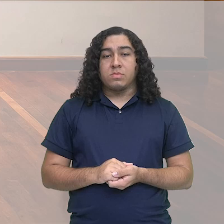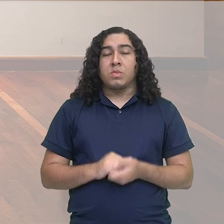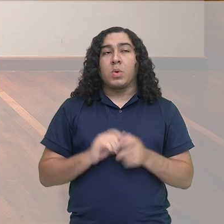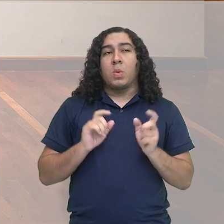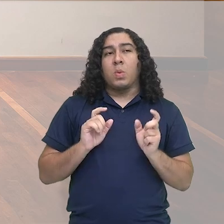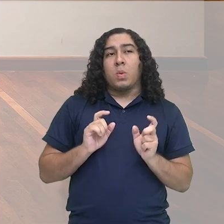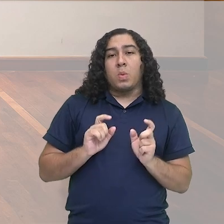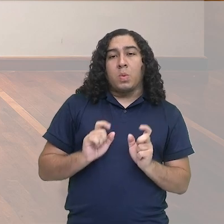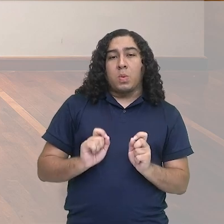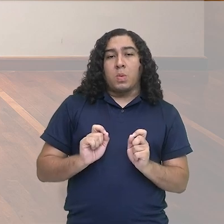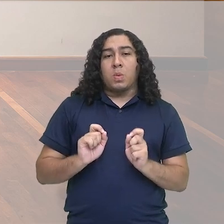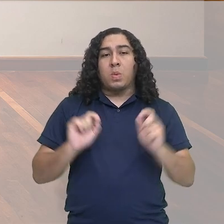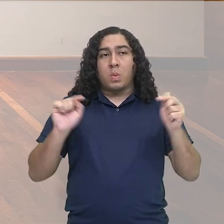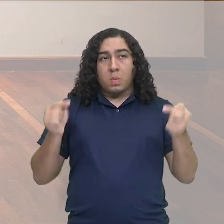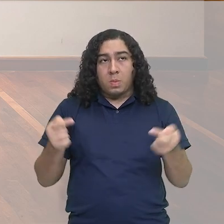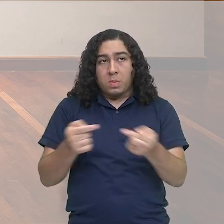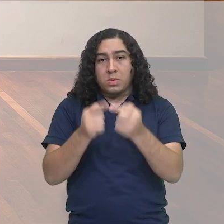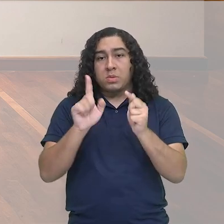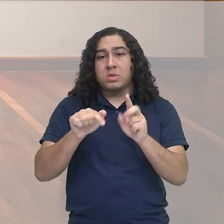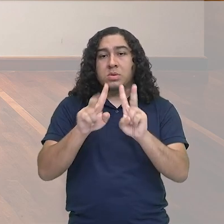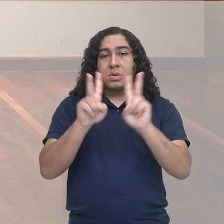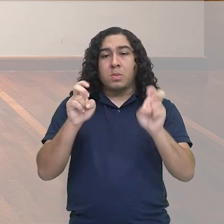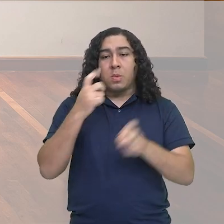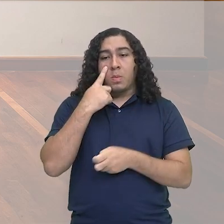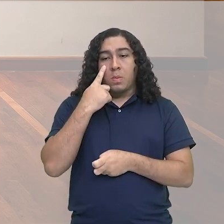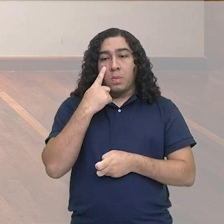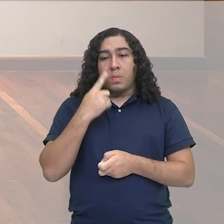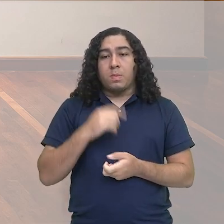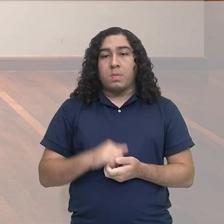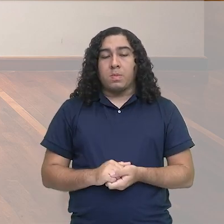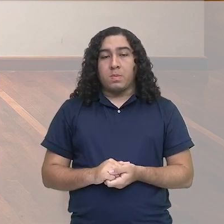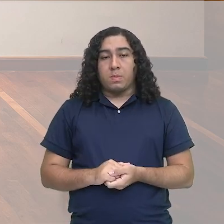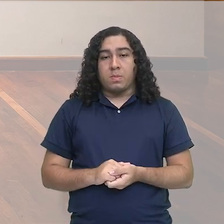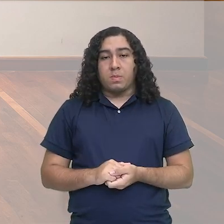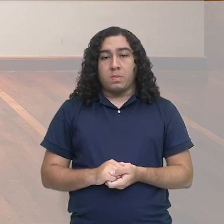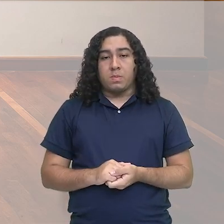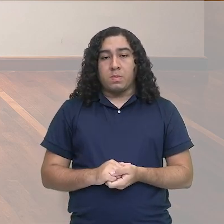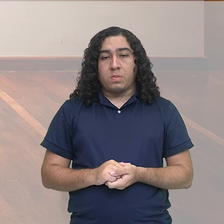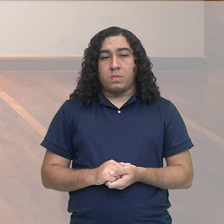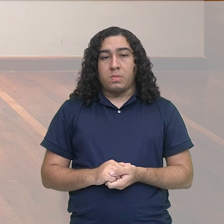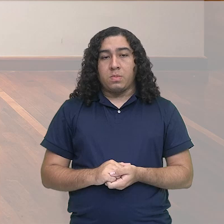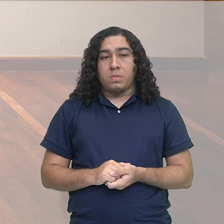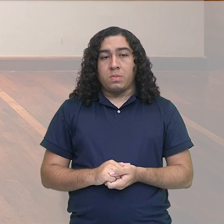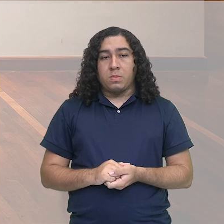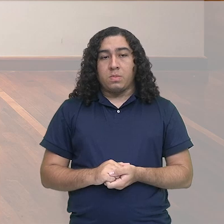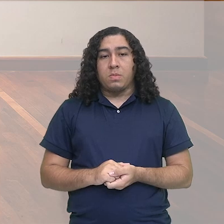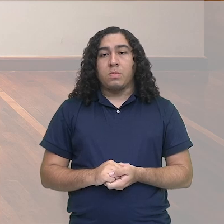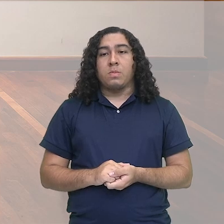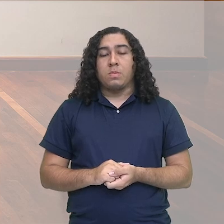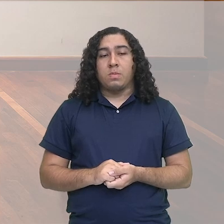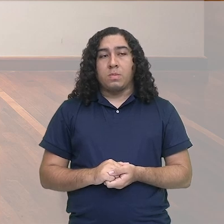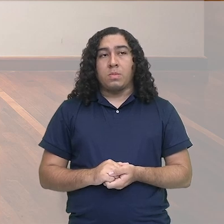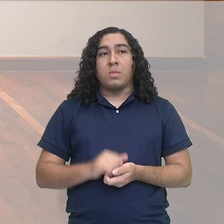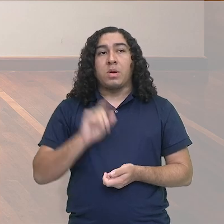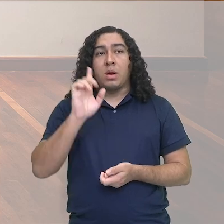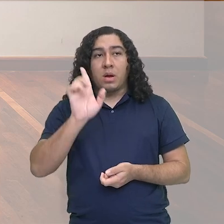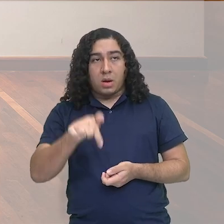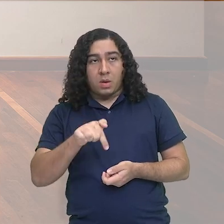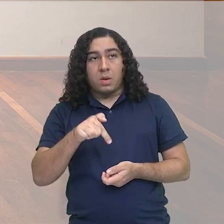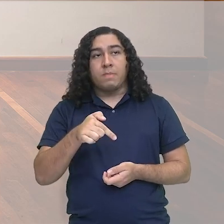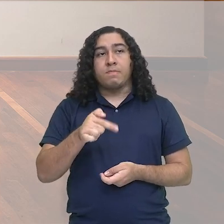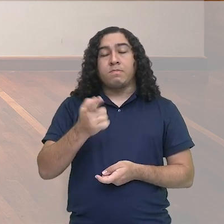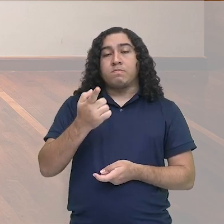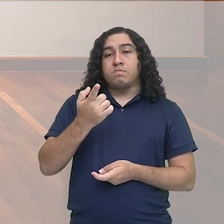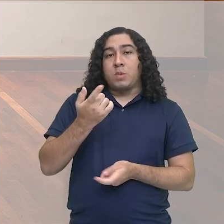trata a economia? Vamos ver? Vamos lá. Então, vejam lá. A economia, ela é uma ciência